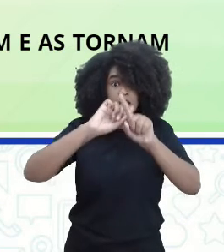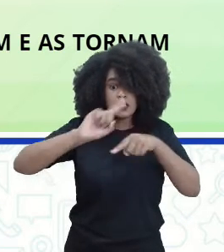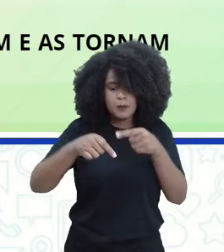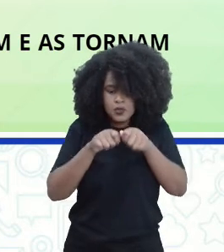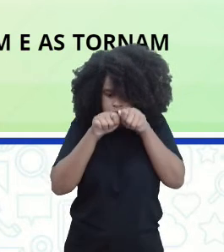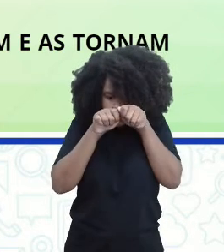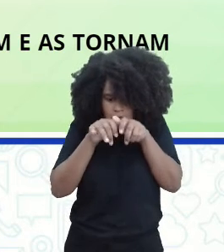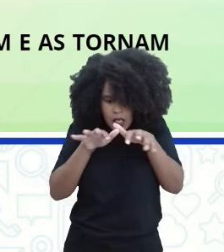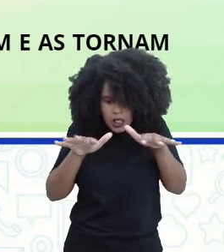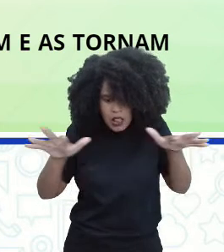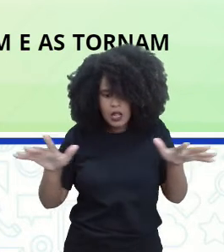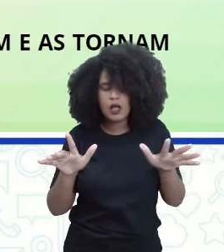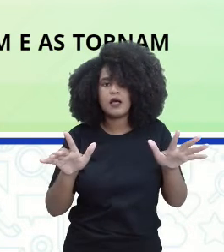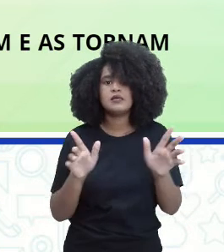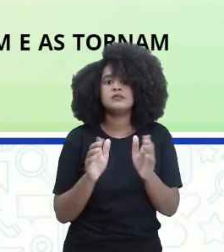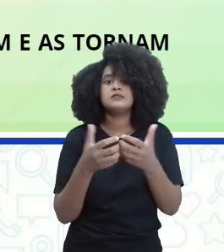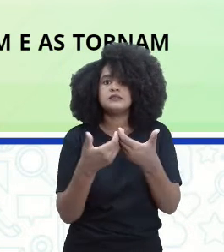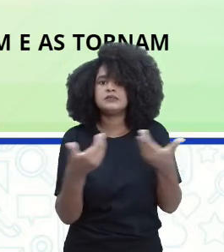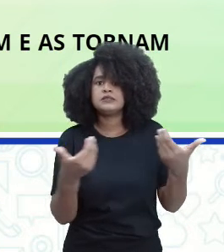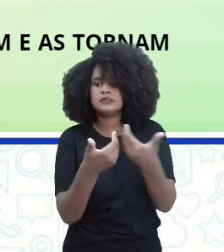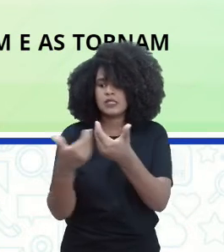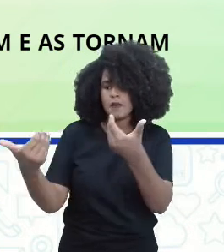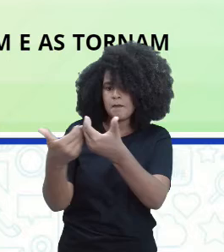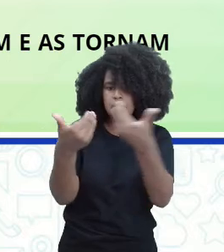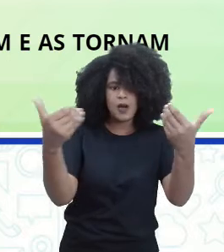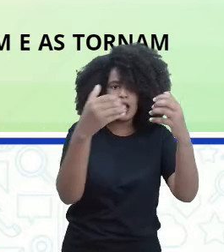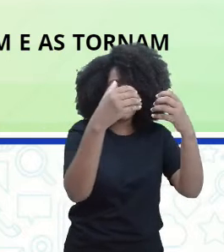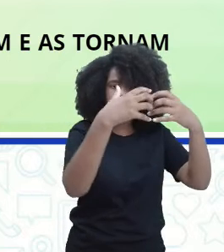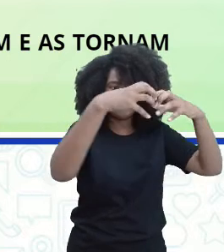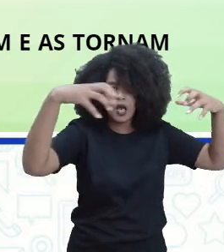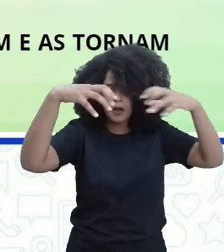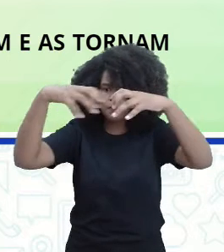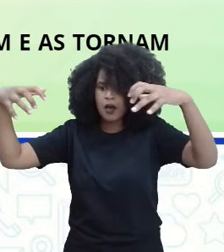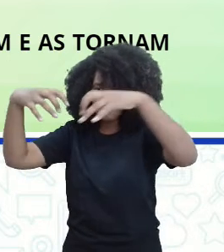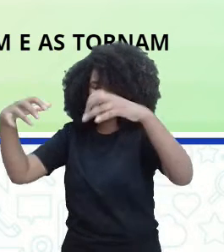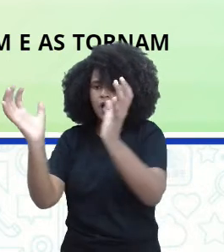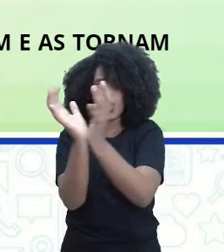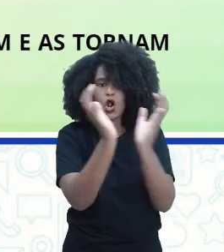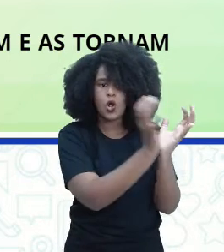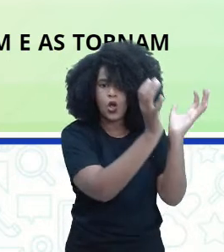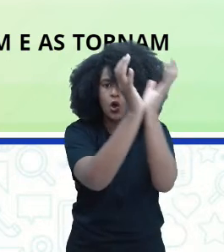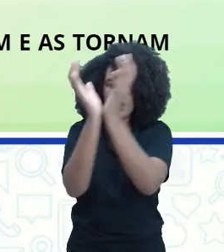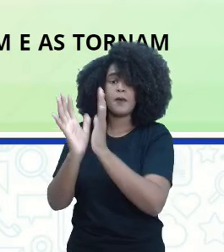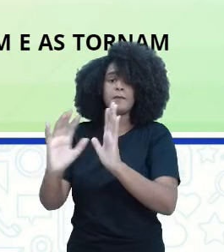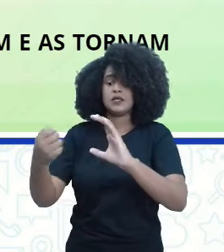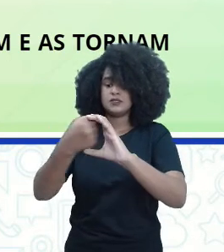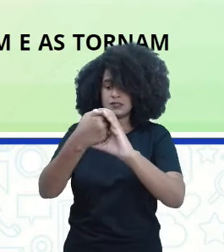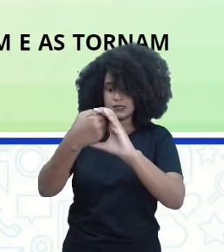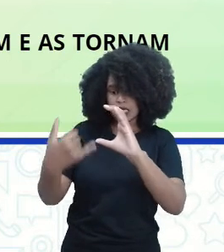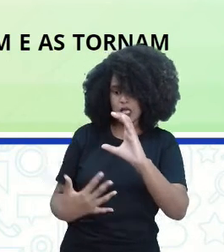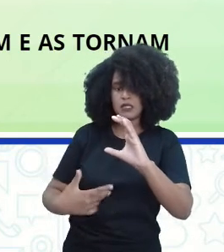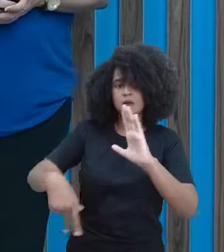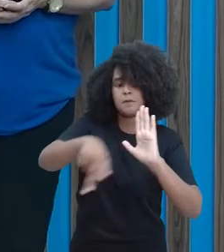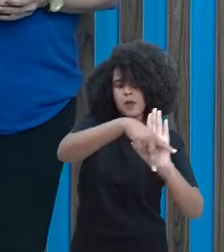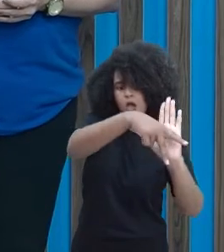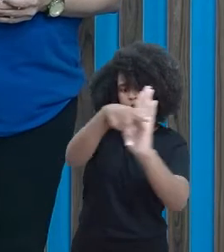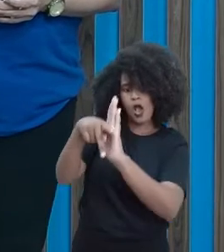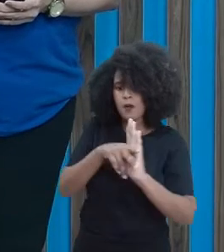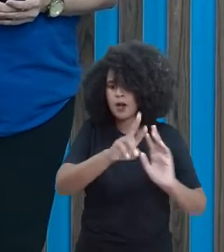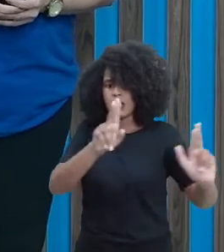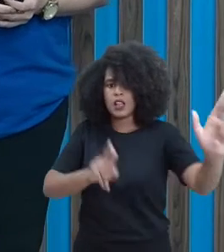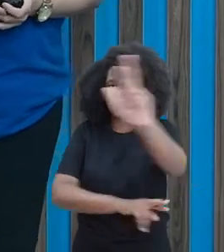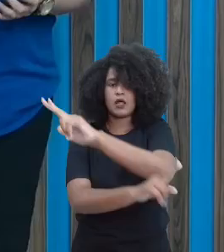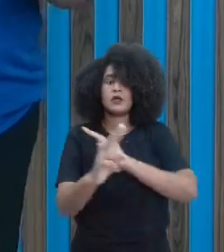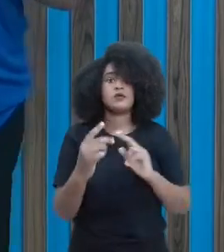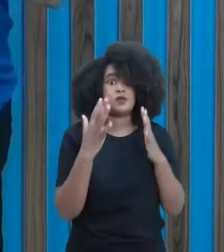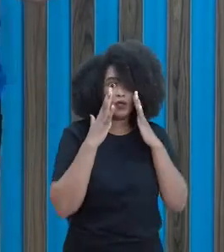se separando aí, né, e acumulando características que vão diferenciar uma espécie da outra. Preste atenção nessa